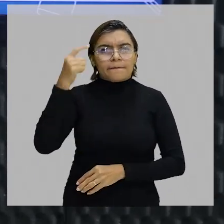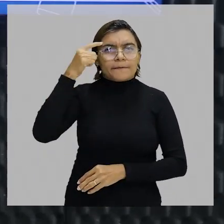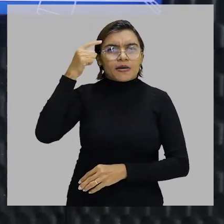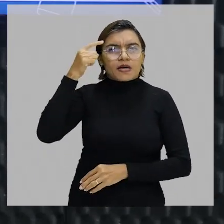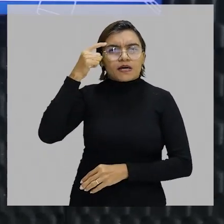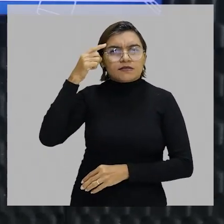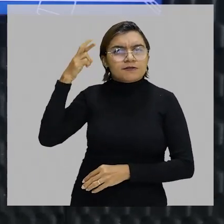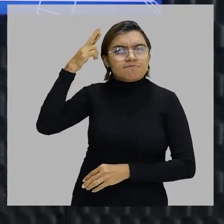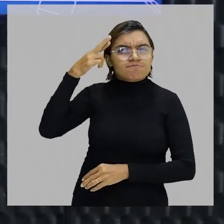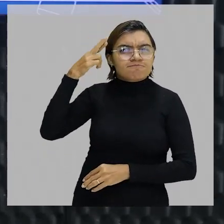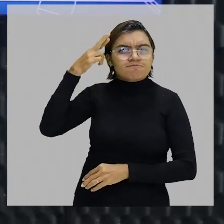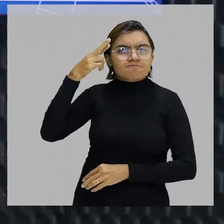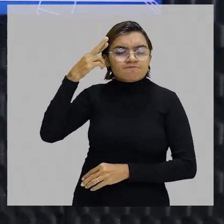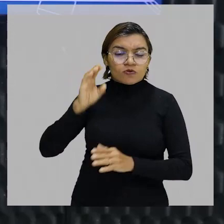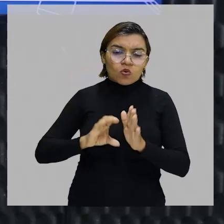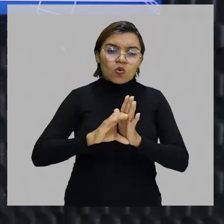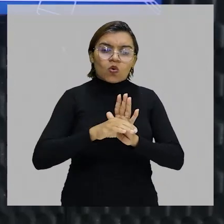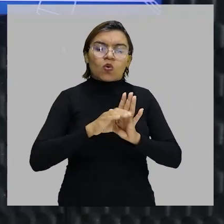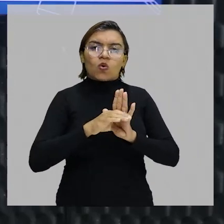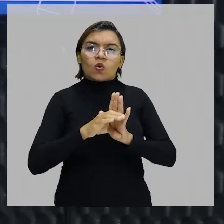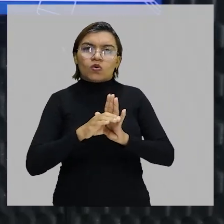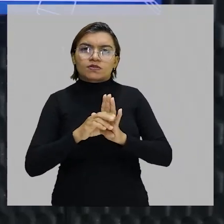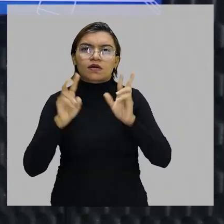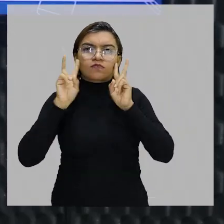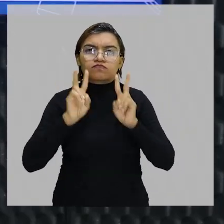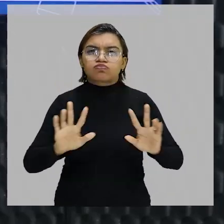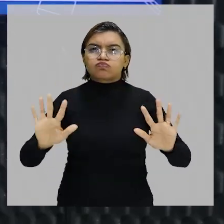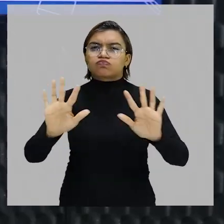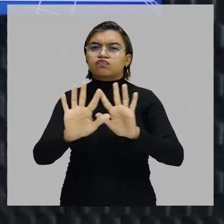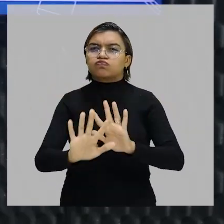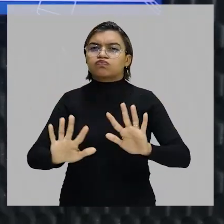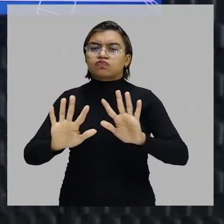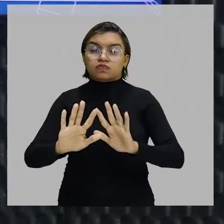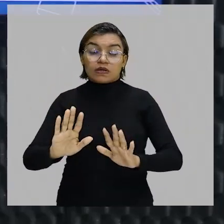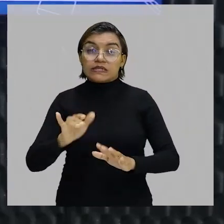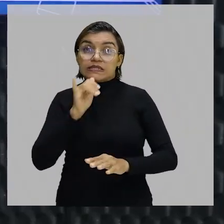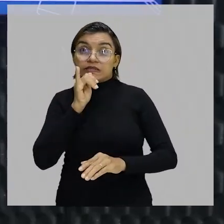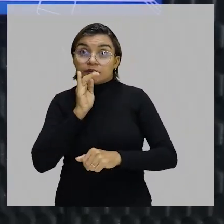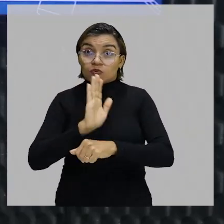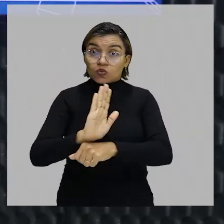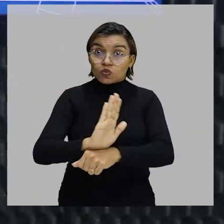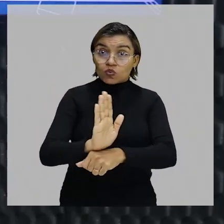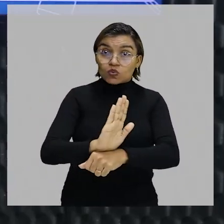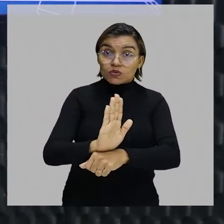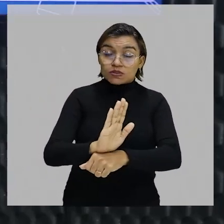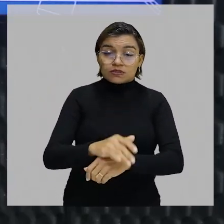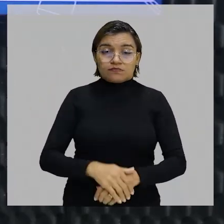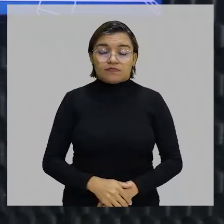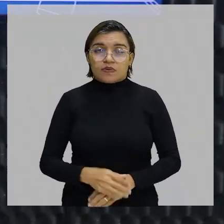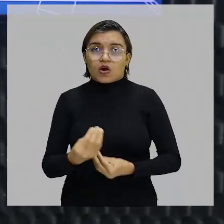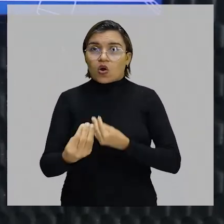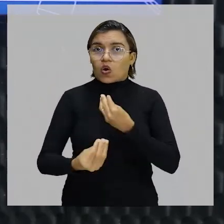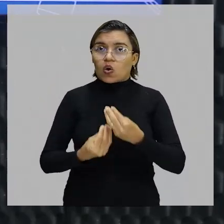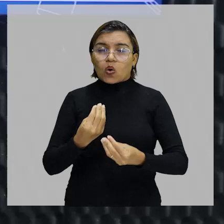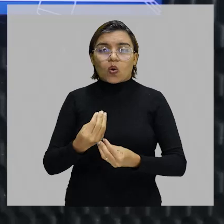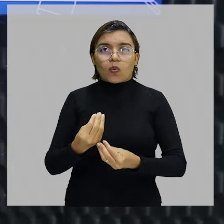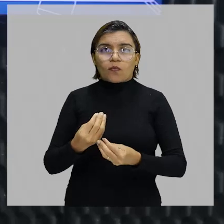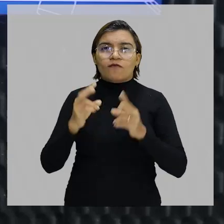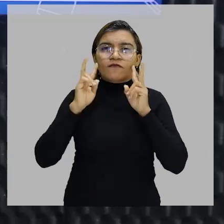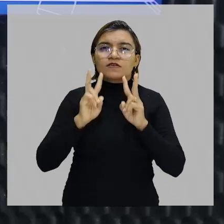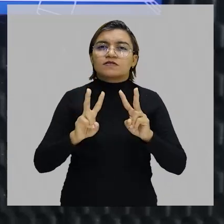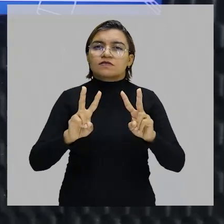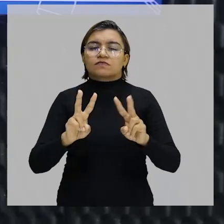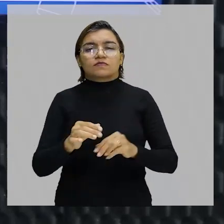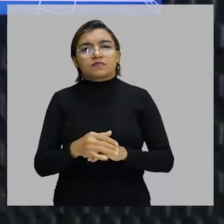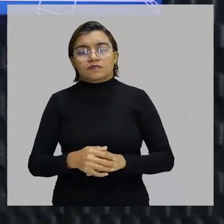processo, qual é o conceito da ilusão projetada pelo cinema que você vai utilizar no teu vídeo, né? Qual é a visão que você quer passar.